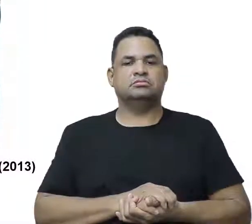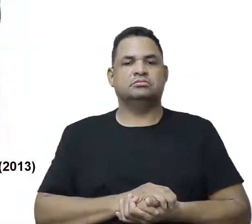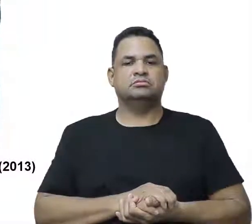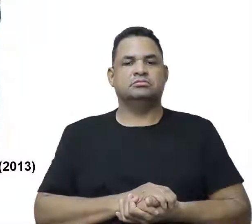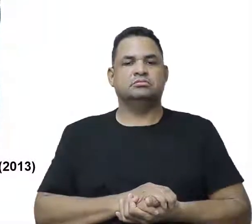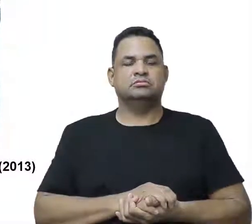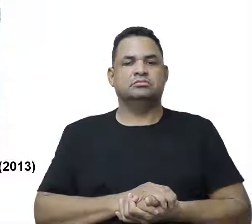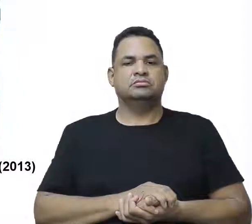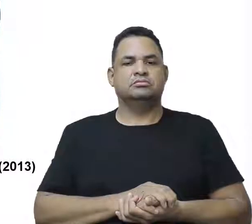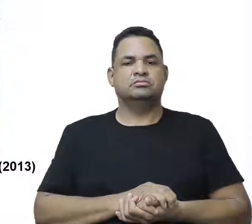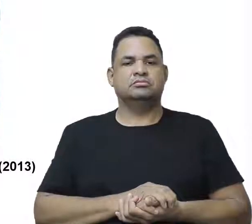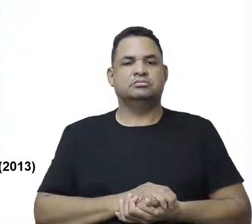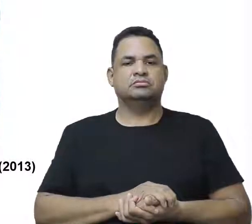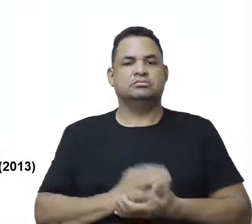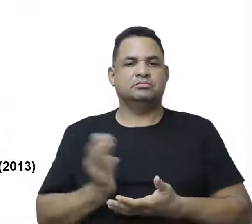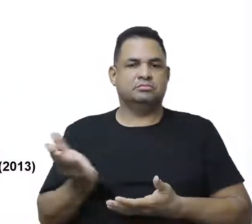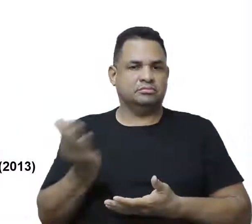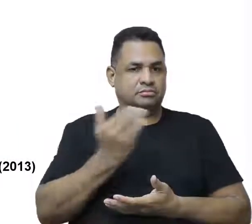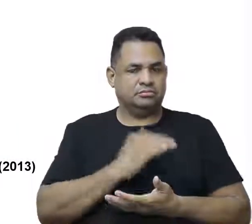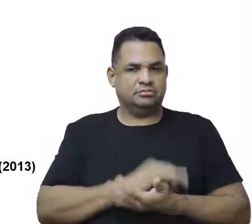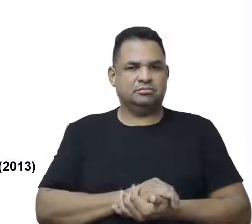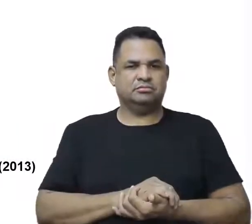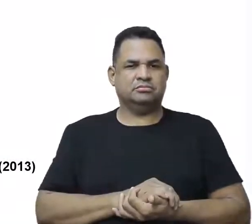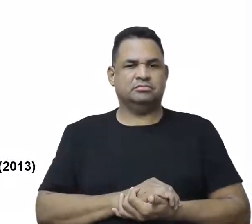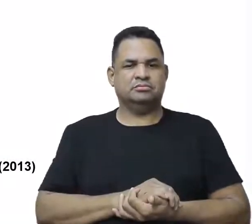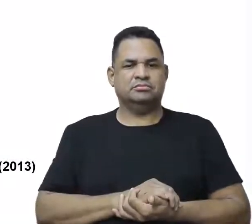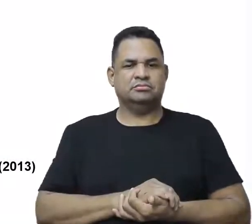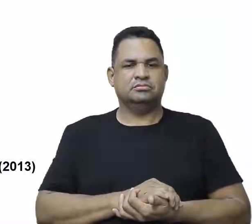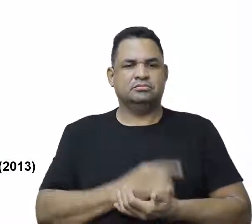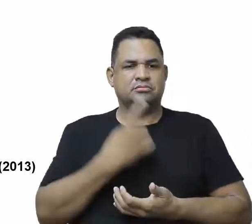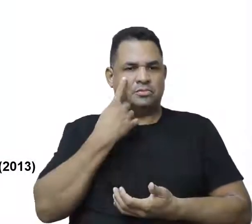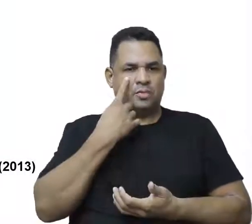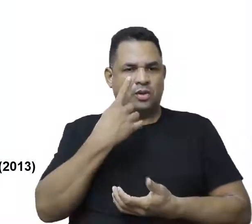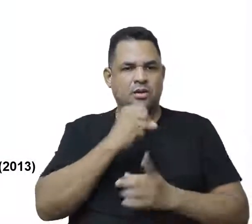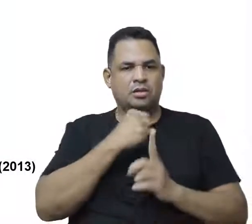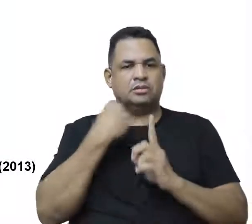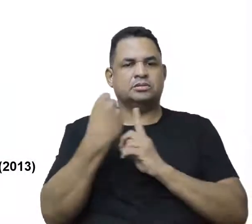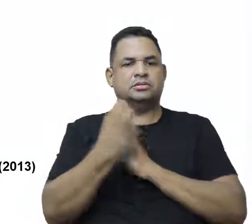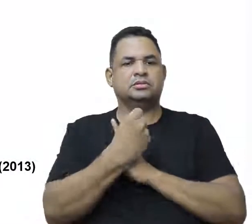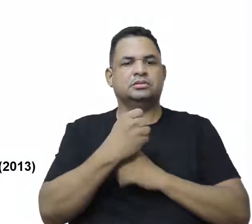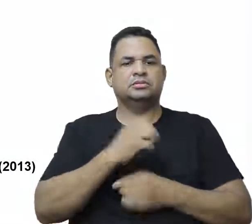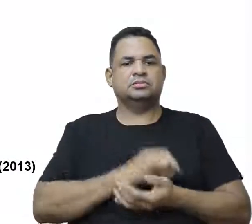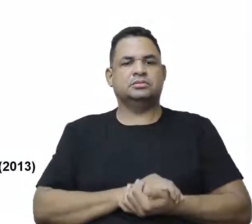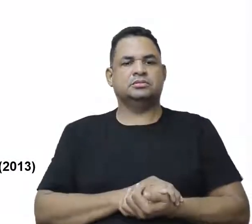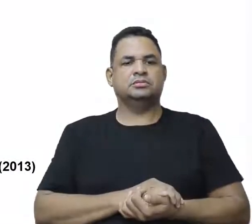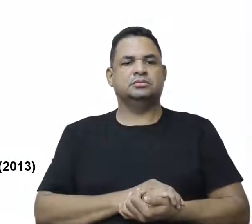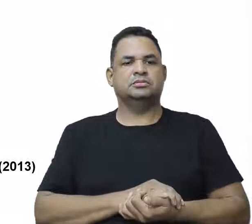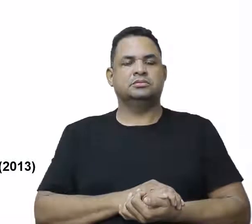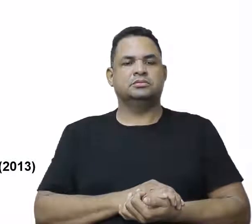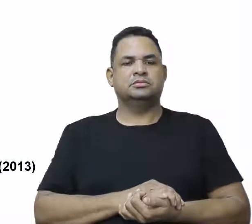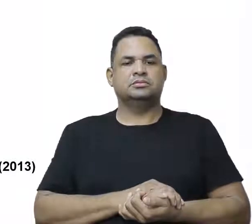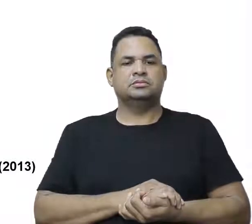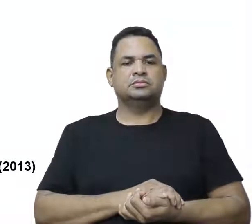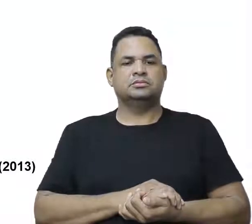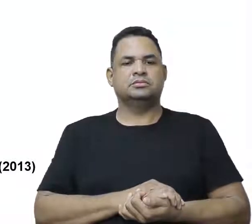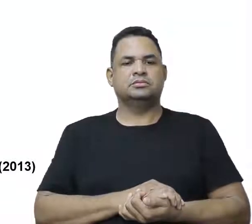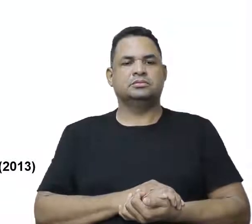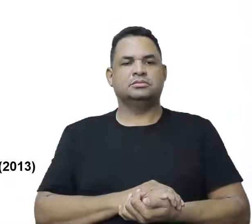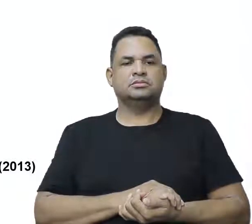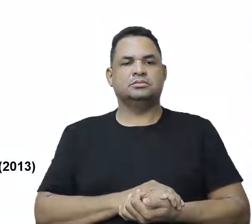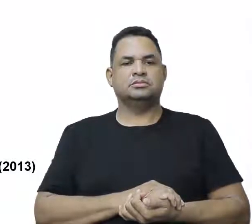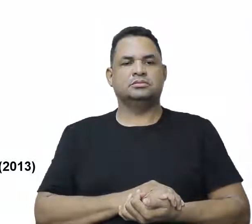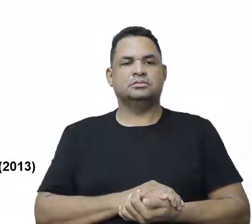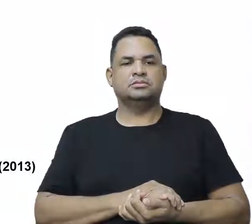aí comigo, sem piscar, vamos lá. De olho aí no olhar social. O que seria esse olhar social, professora Iris? Ele é abaixo